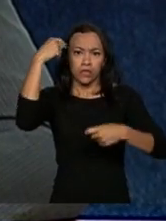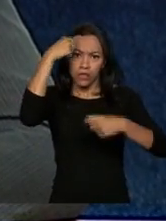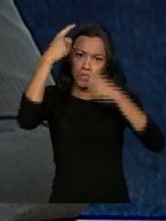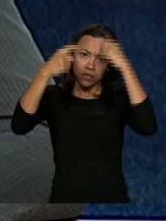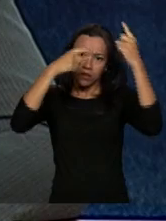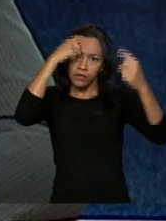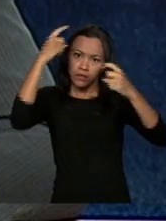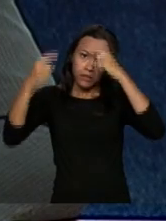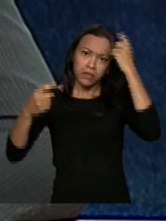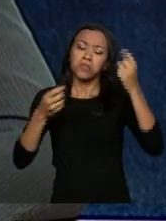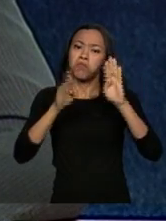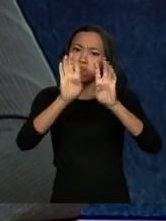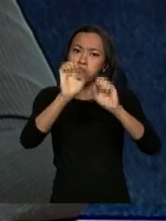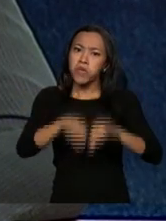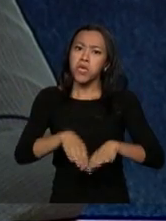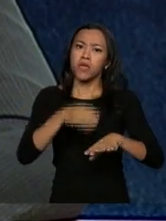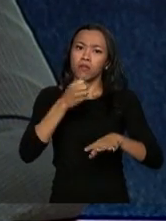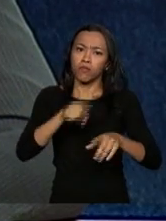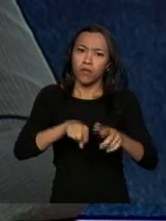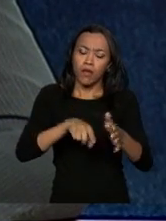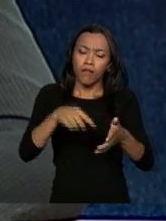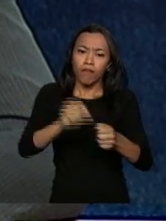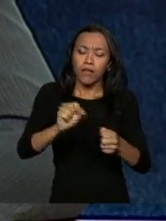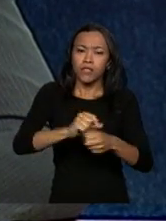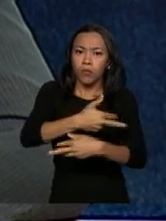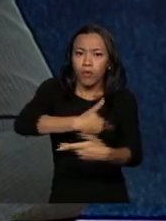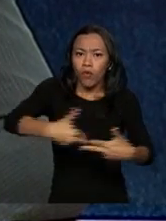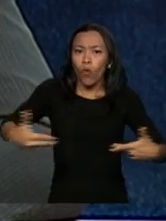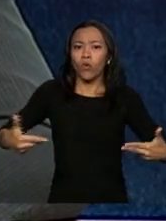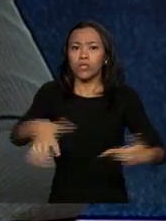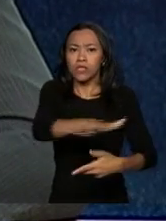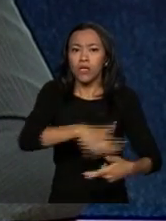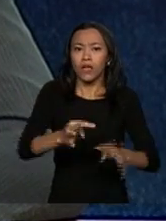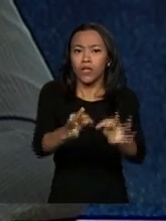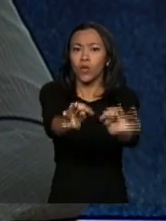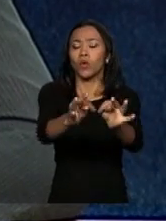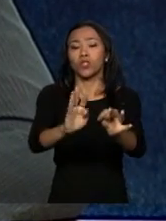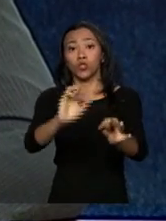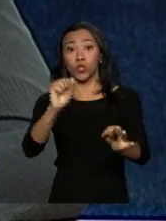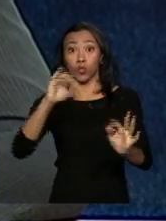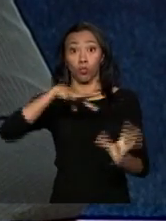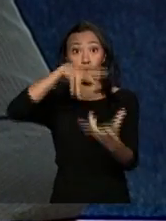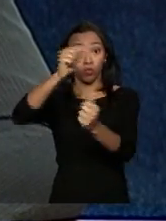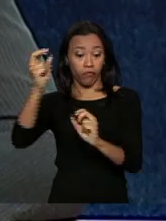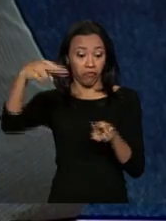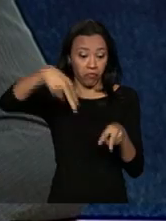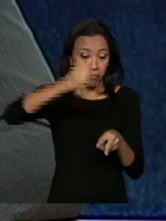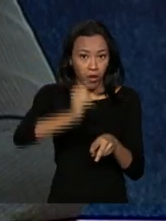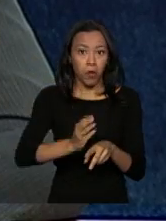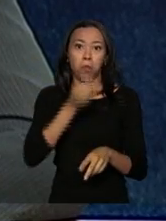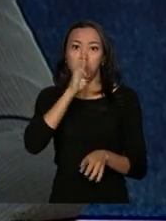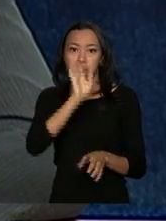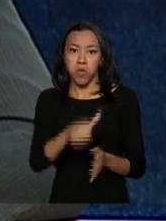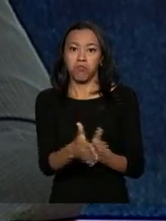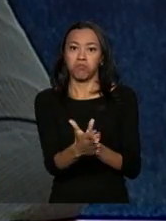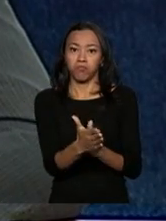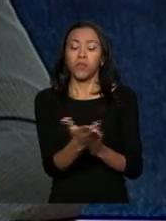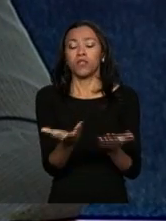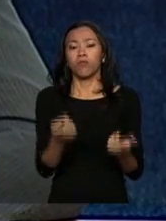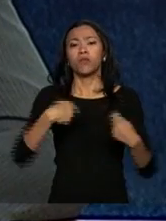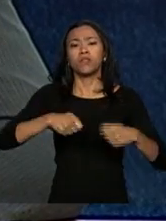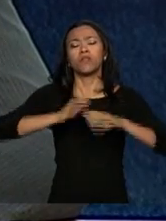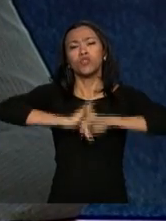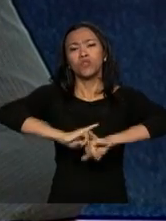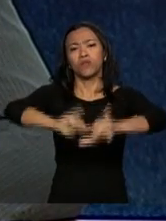reconhecida no mundo inteiro que que nós precisamos Essa é a principal matériaprima o que nós precisamos é transformar isso em realidade uma realidade cada vez